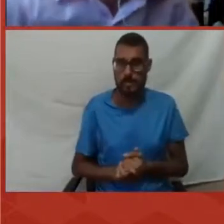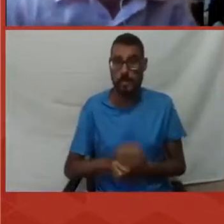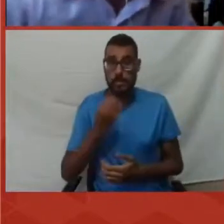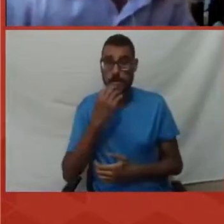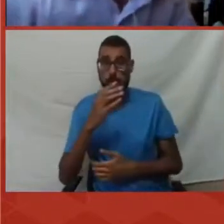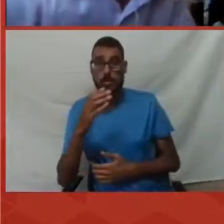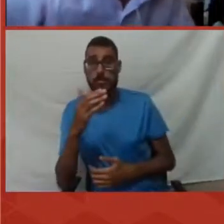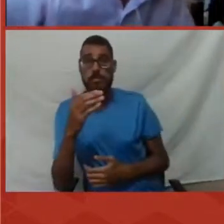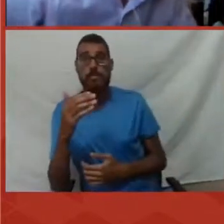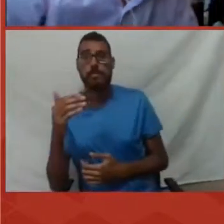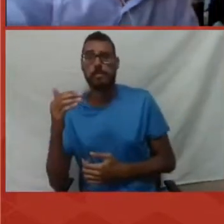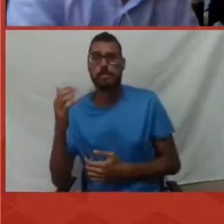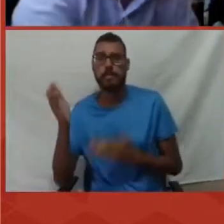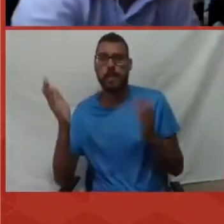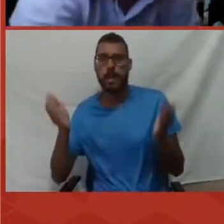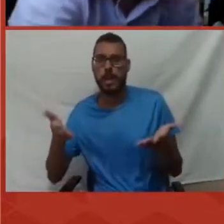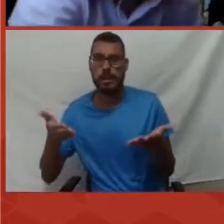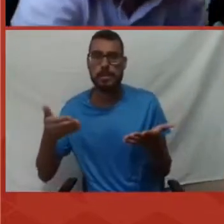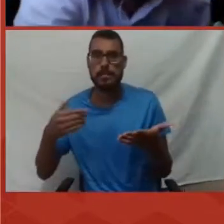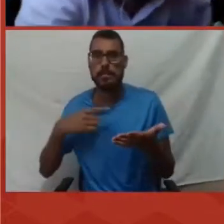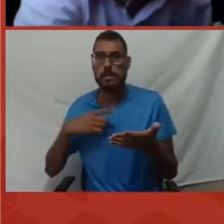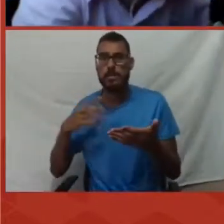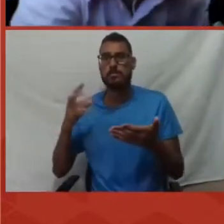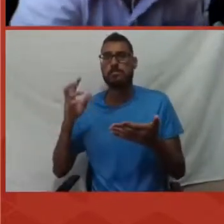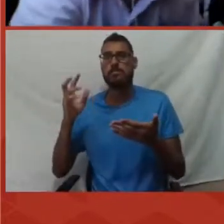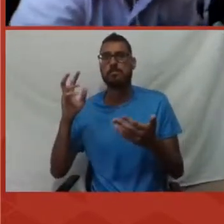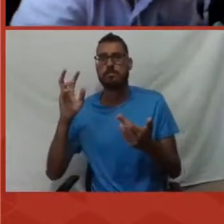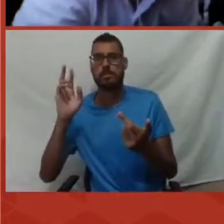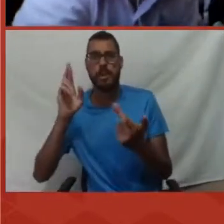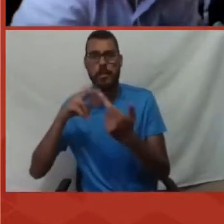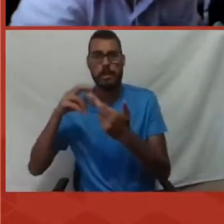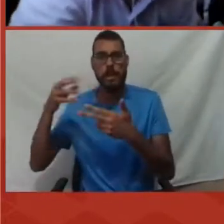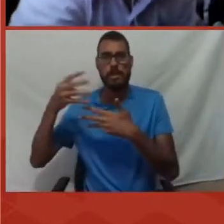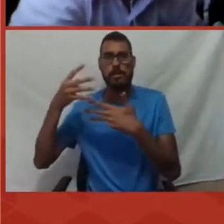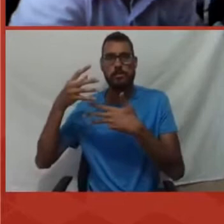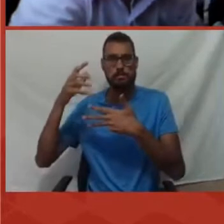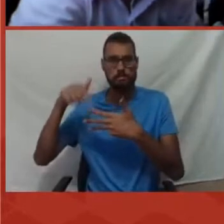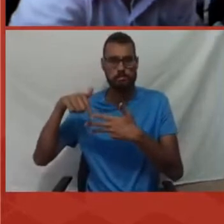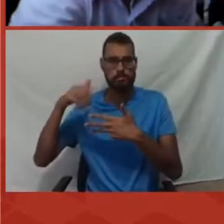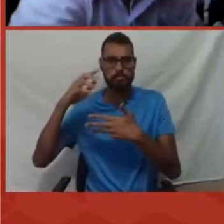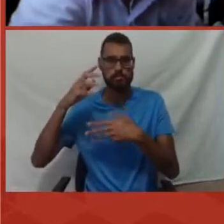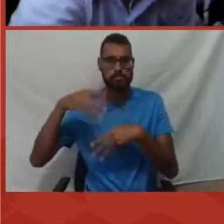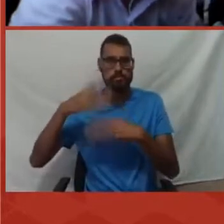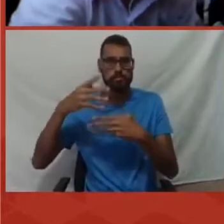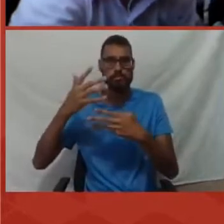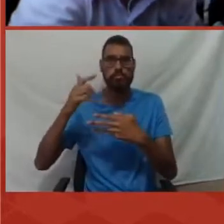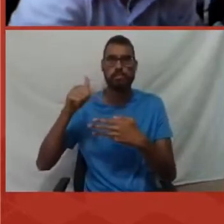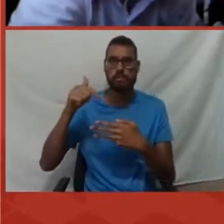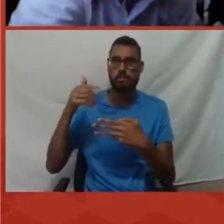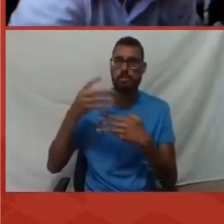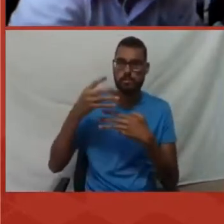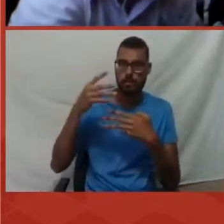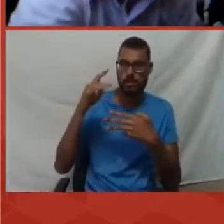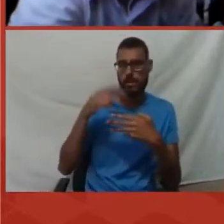Deixo aqui as quatro referências, poucas referências que eu utilizei nessa breve apresentação.